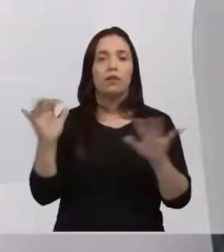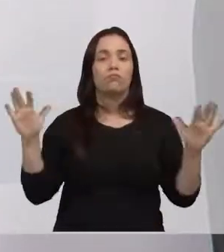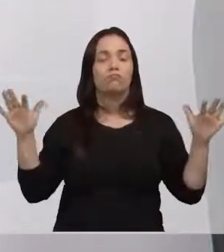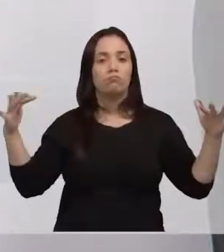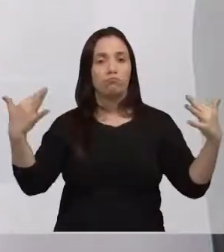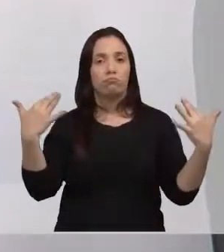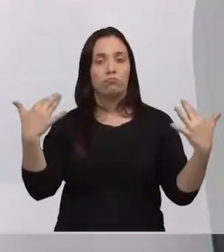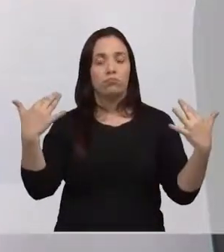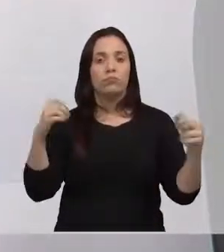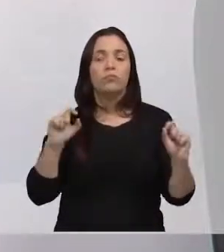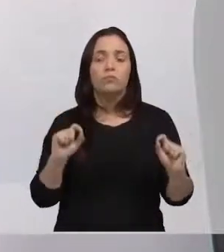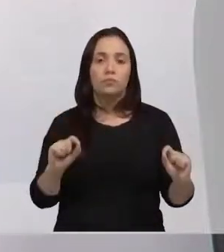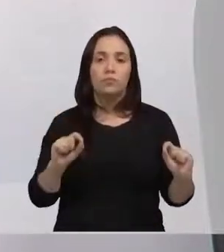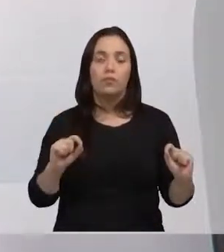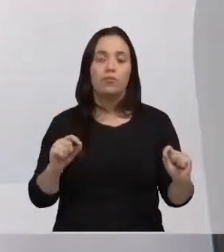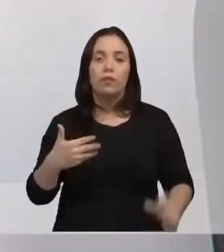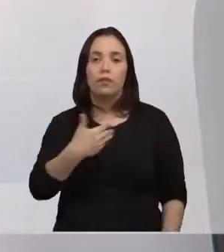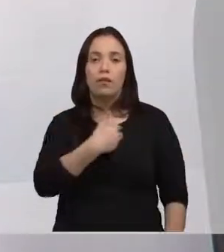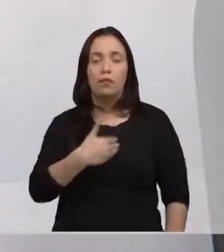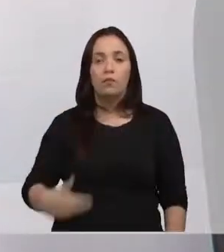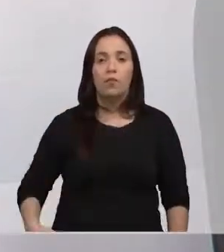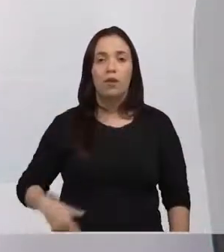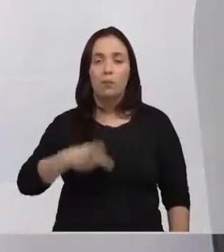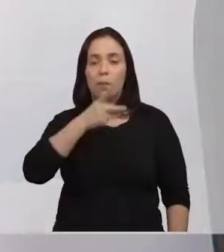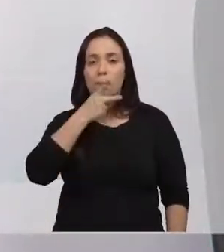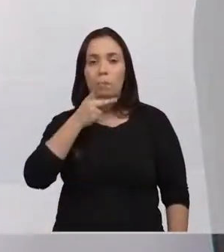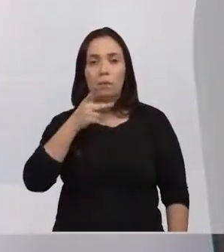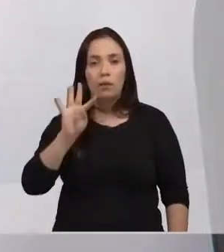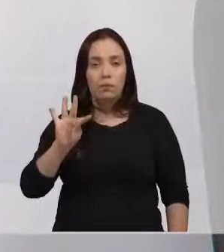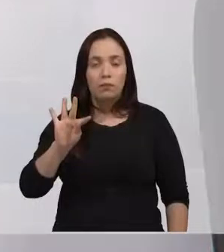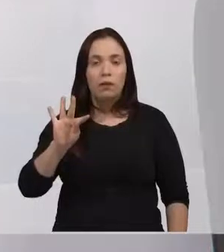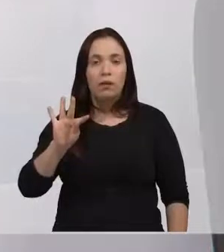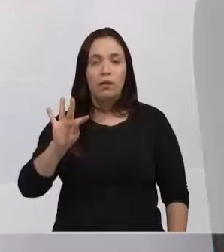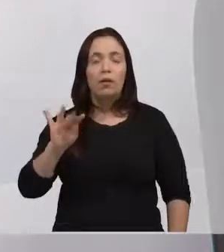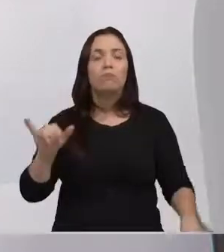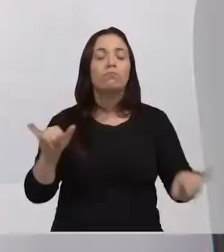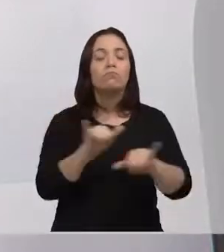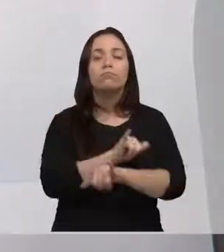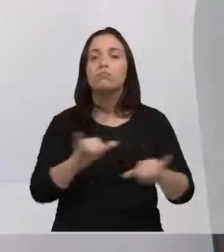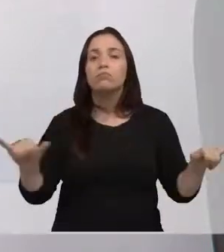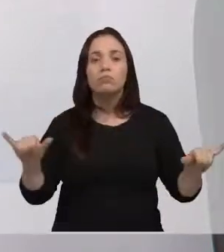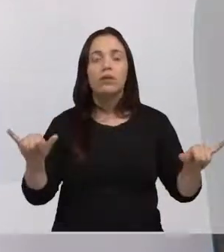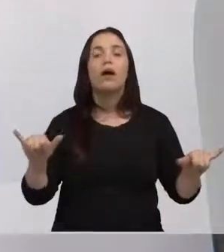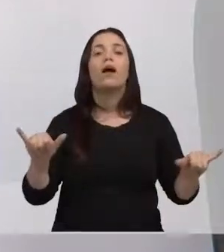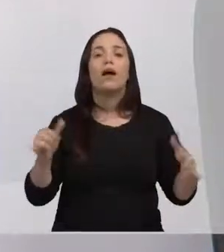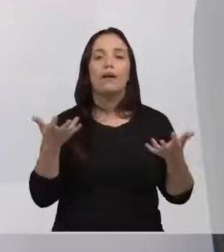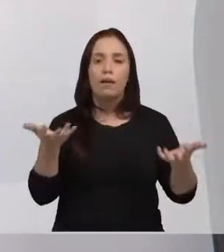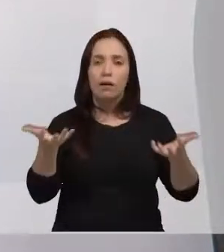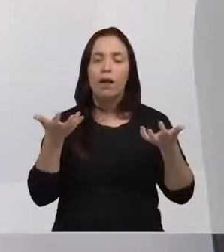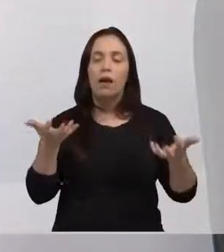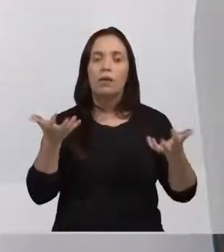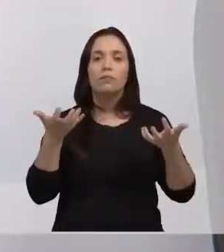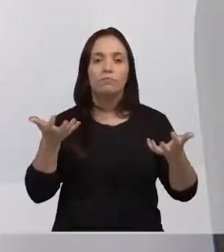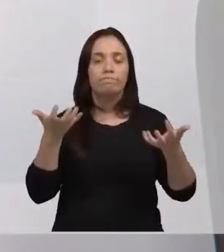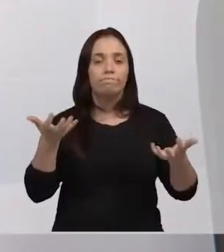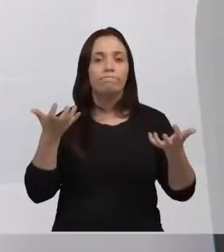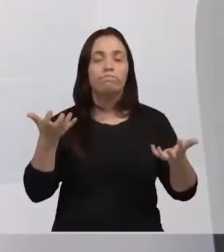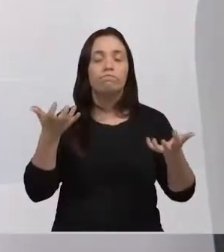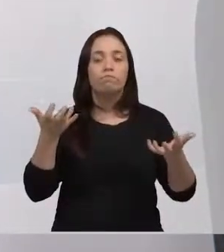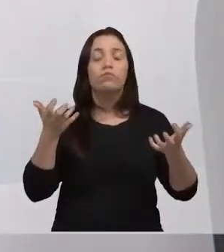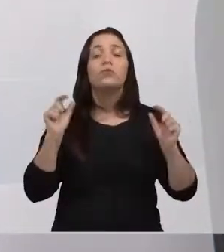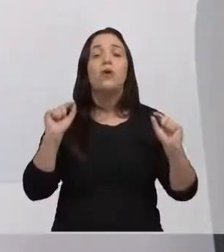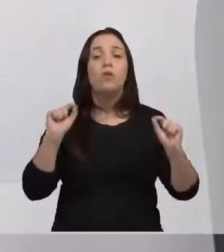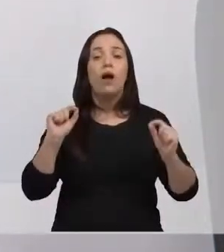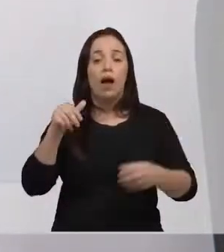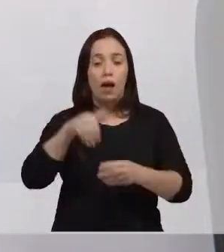demonstra em que o governador petista deixa bem claro que vai trabalhar com primeira opção de